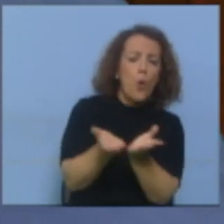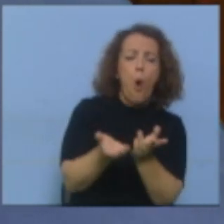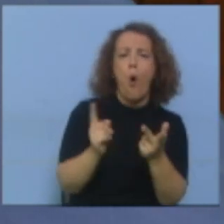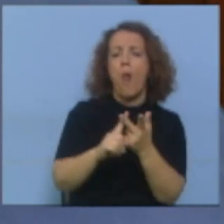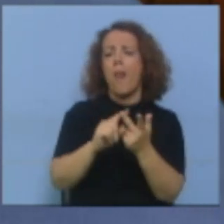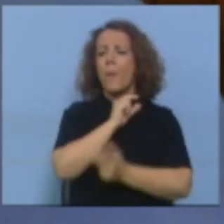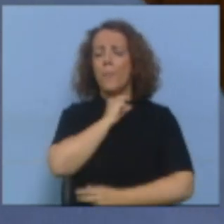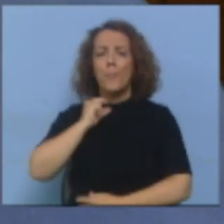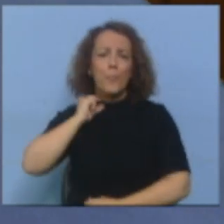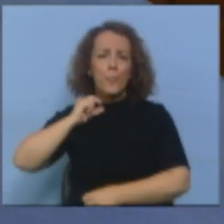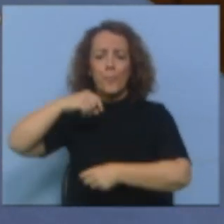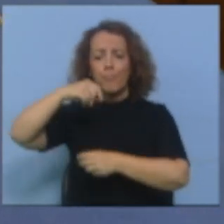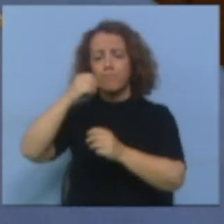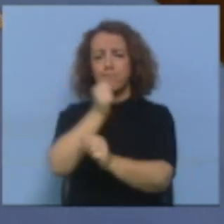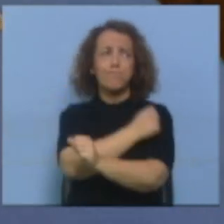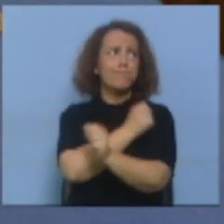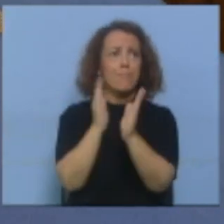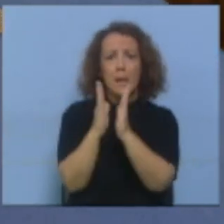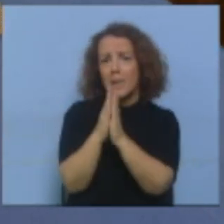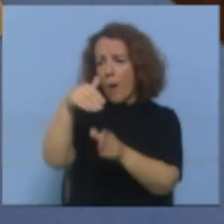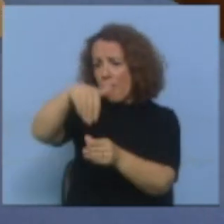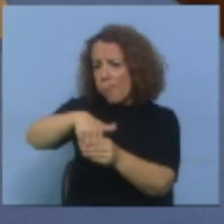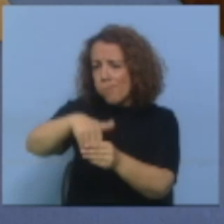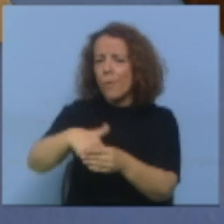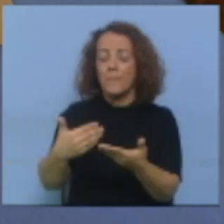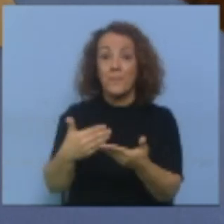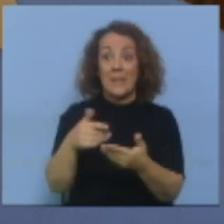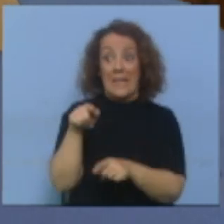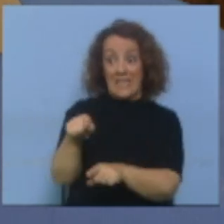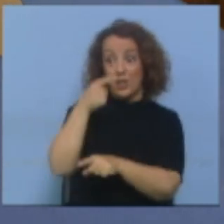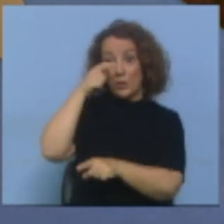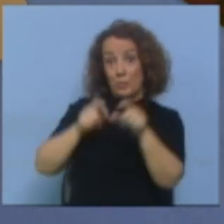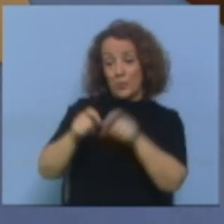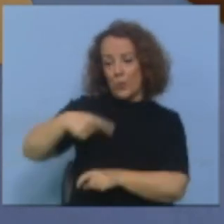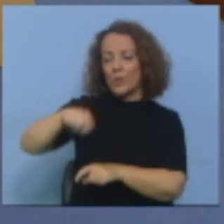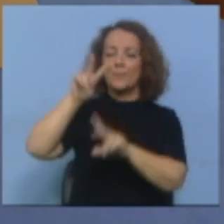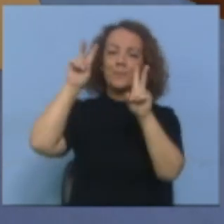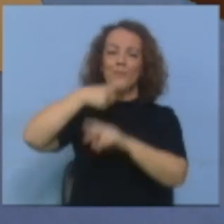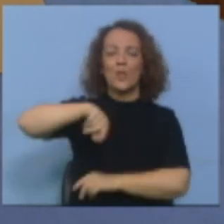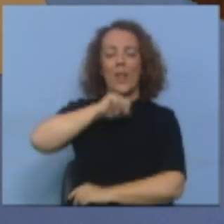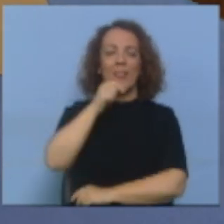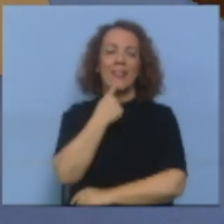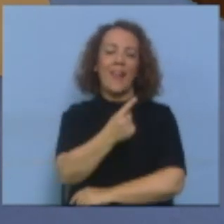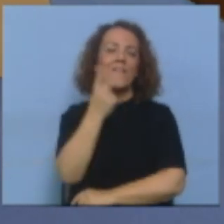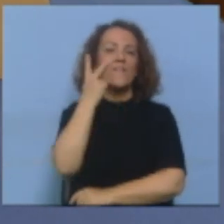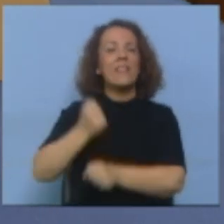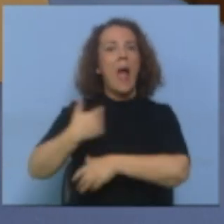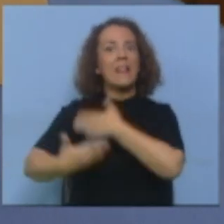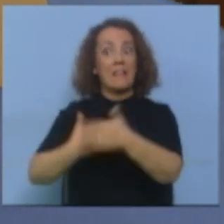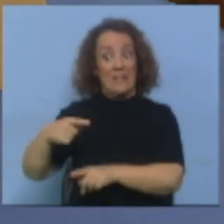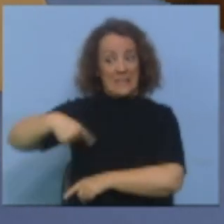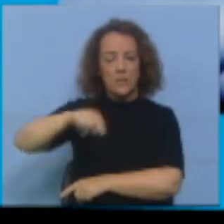em paróquias. Eu penso que para estas pessoas que têm uma vida ativa, como nós costumamos dizer, o sofrimento é